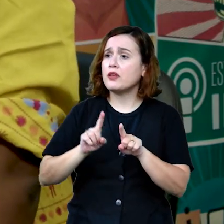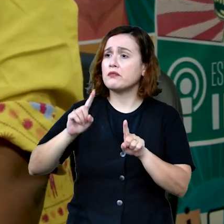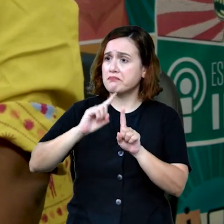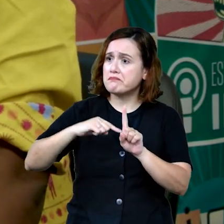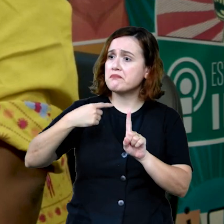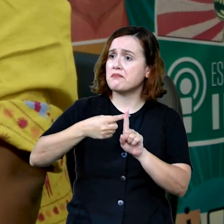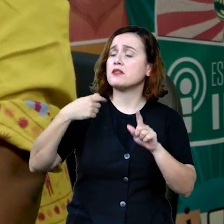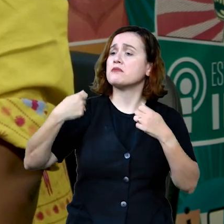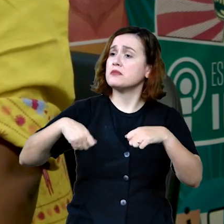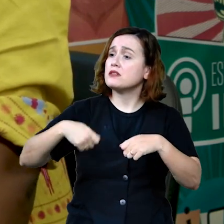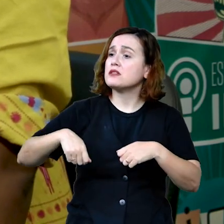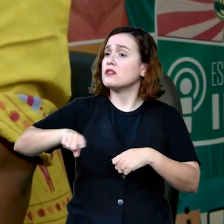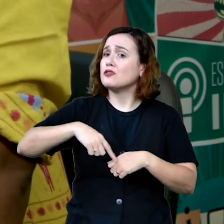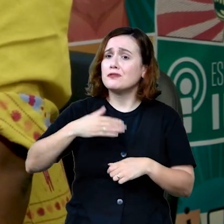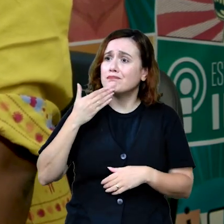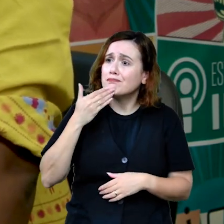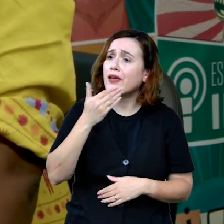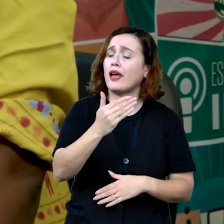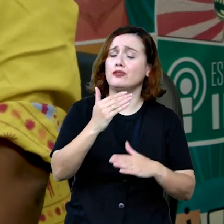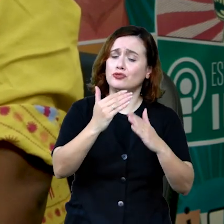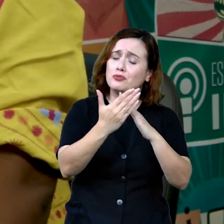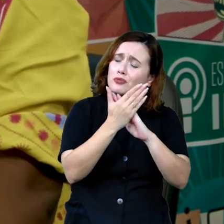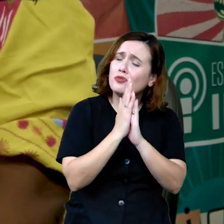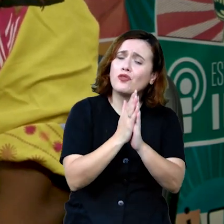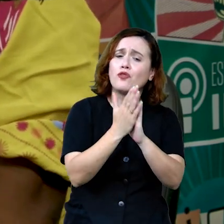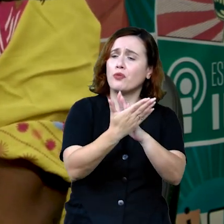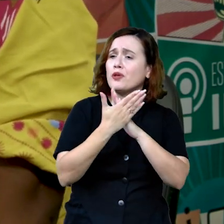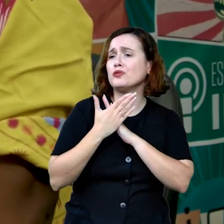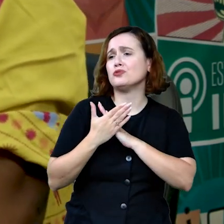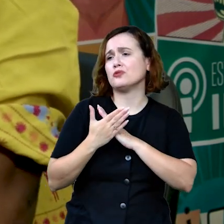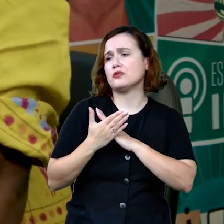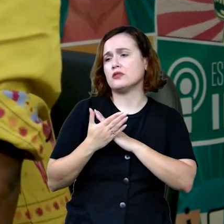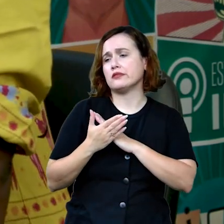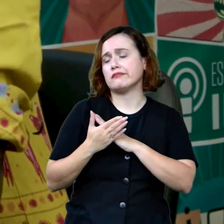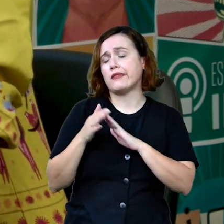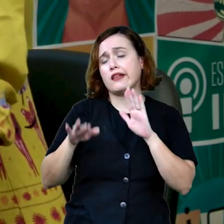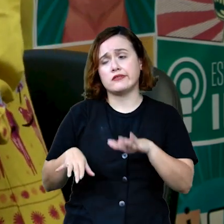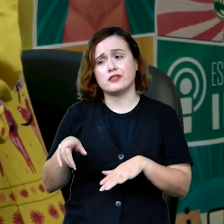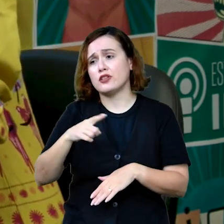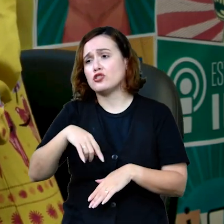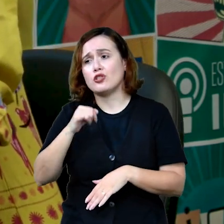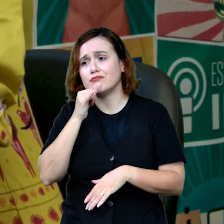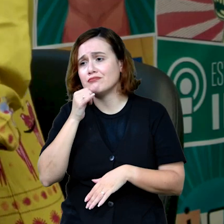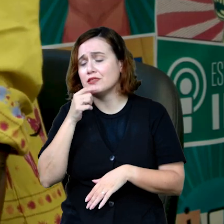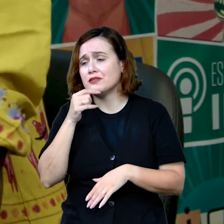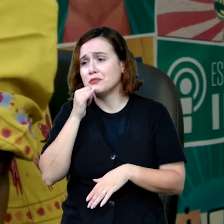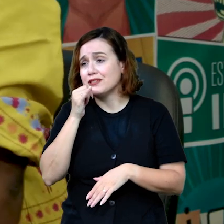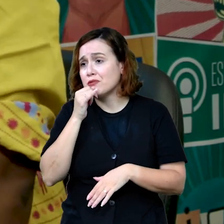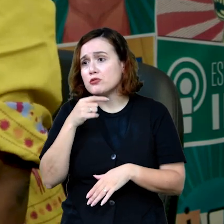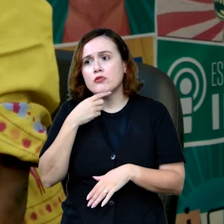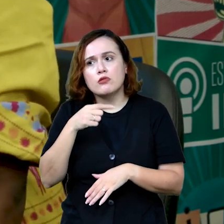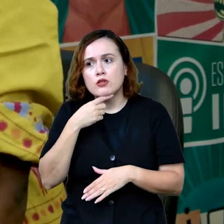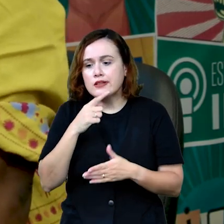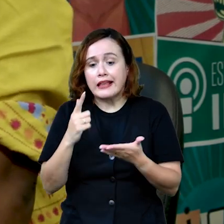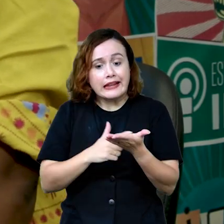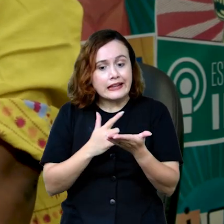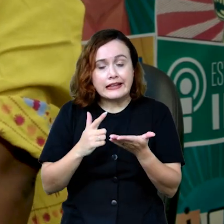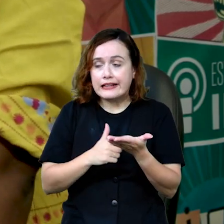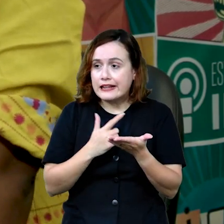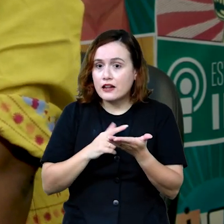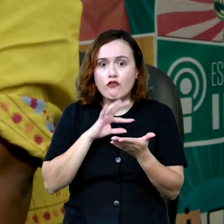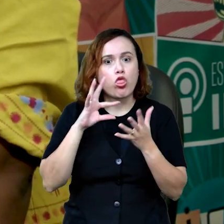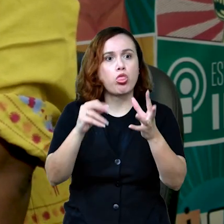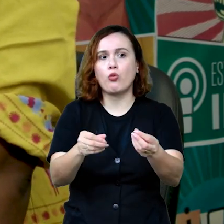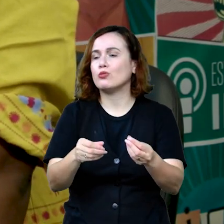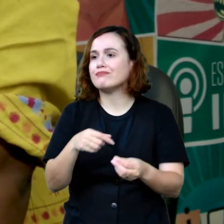também saber pedir ajuda, né? Então, sei lá, às vezes a gente não vai ter acesso a todos os livros, vamos pegar livro emprestado.